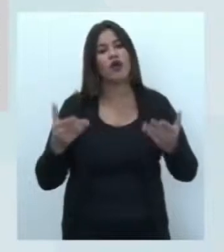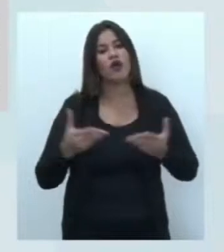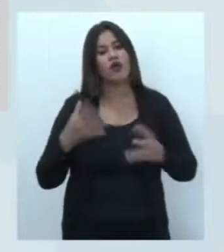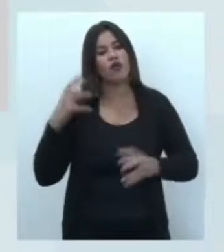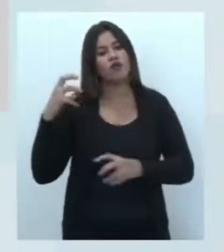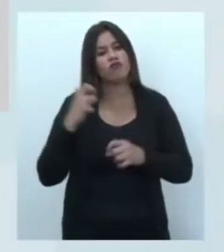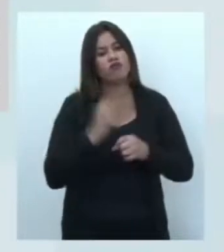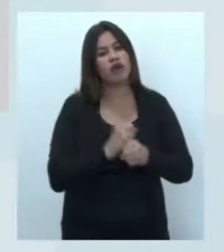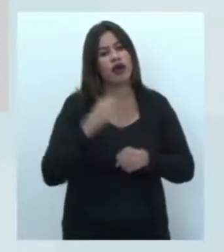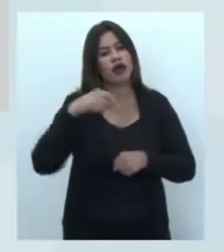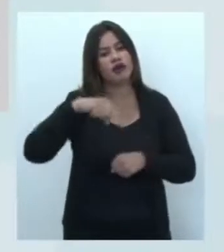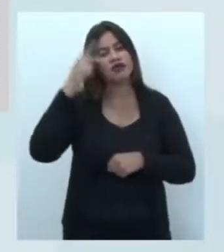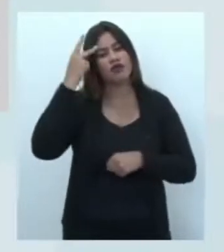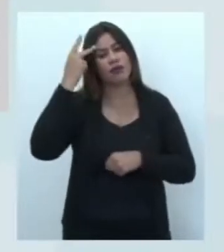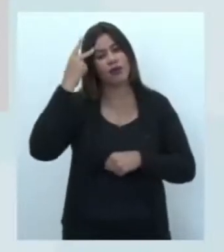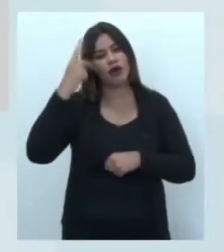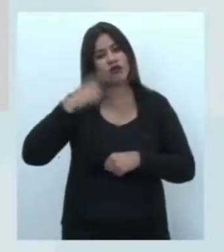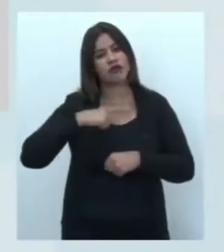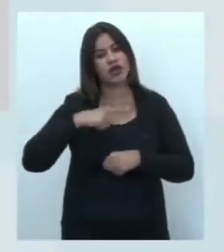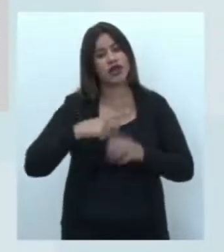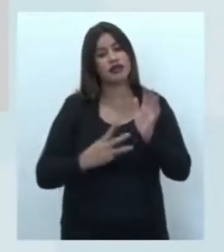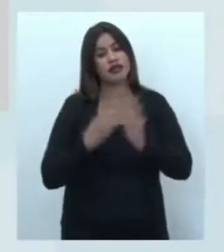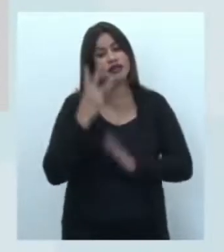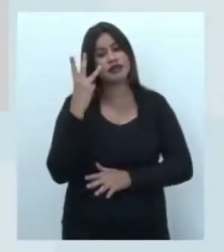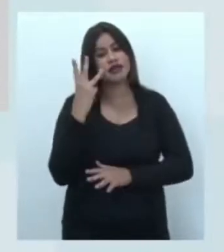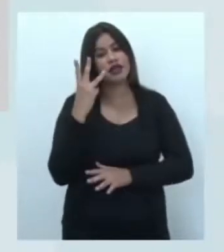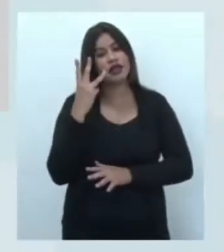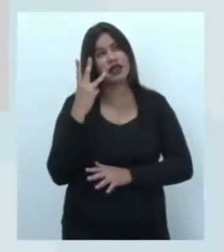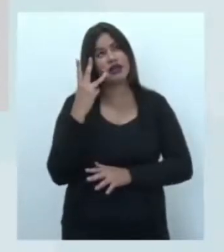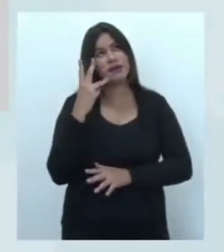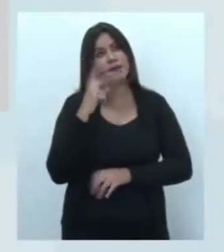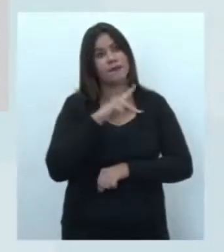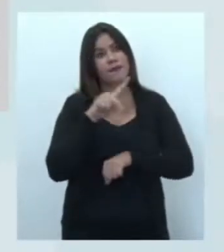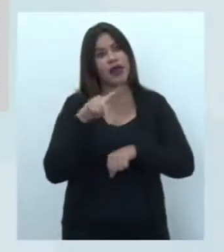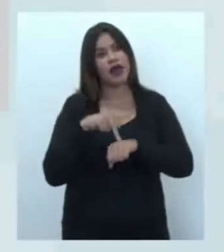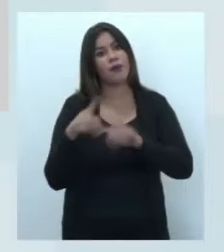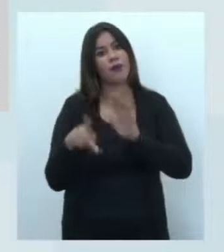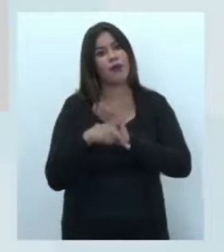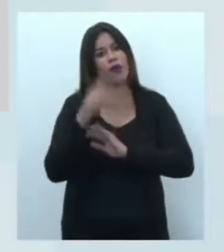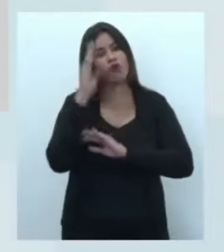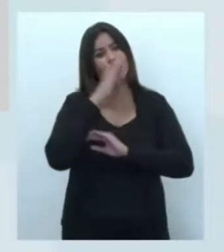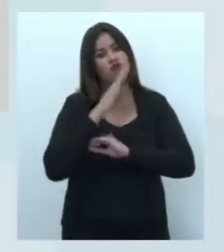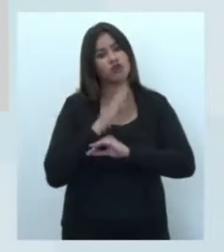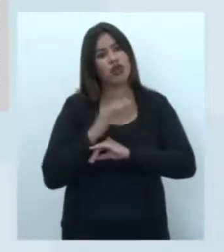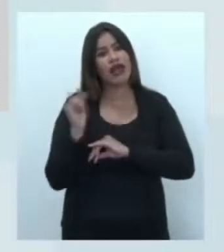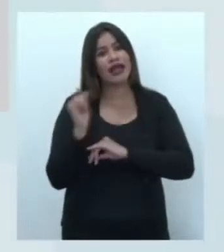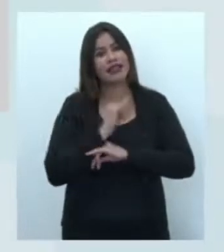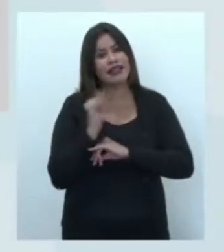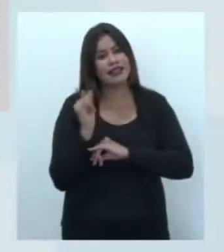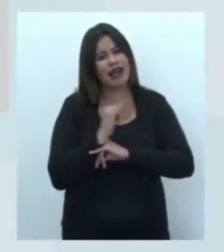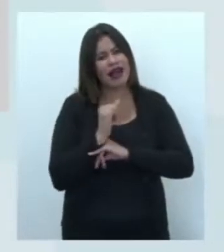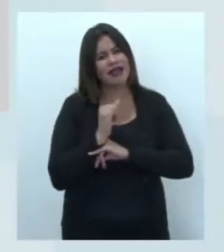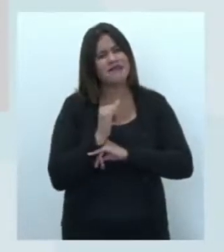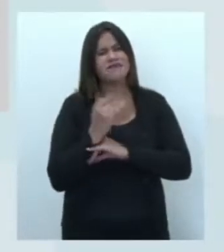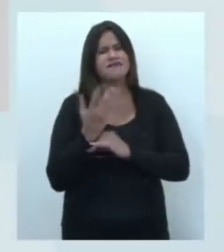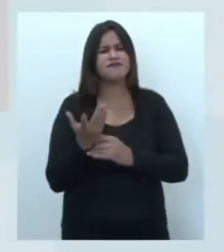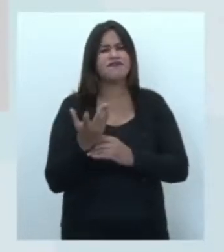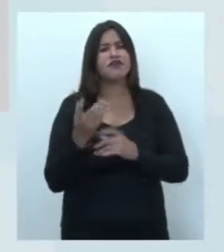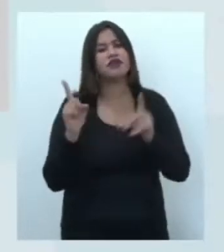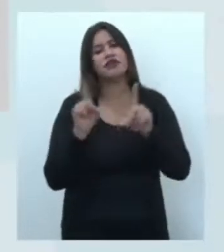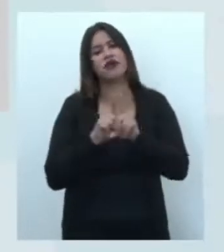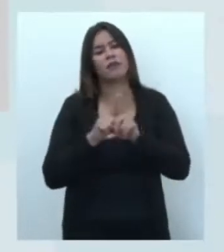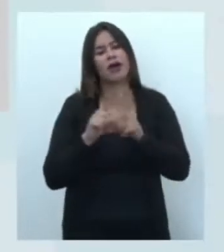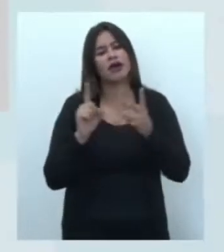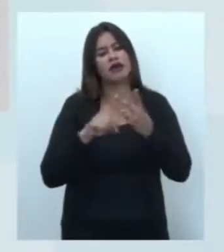estima-se que em São Paulo seja a terceira maior cidade italiana do mundo, a maior cidade japonesa fora do